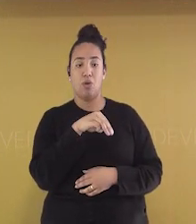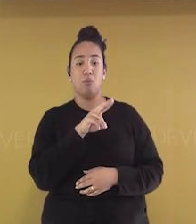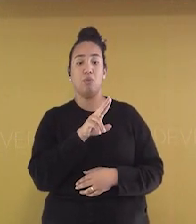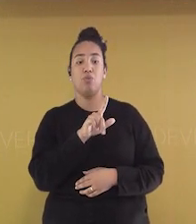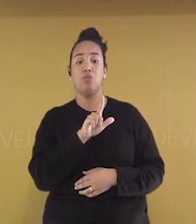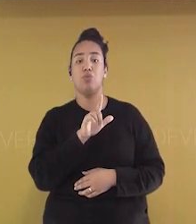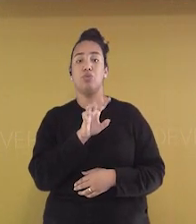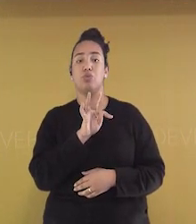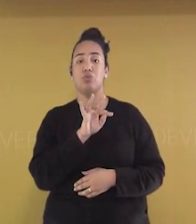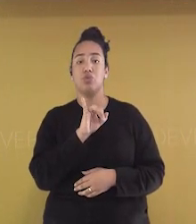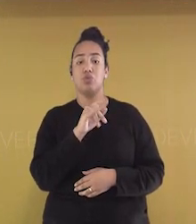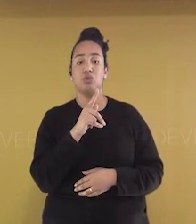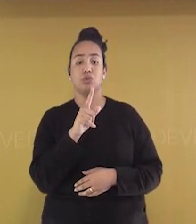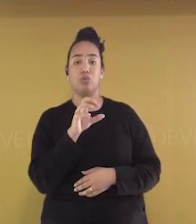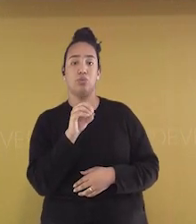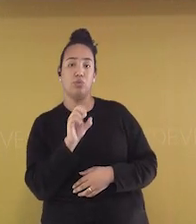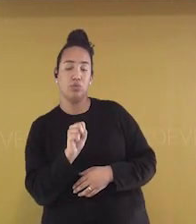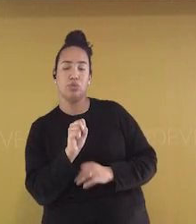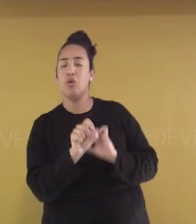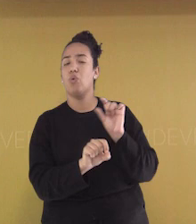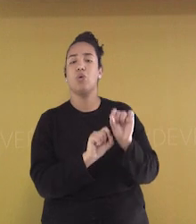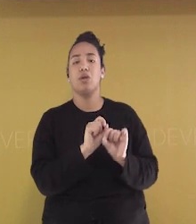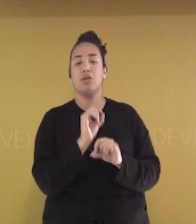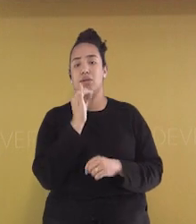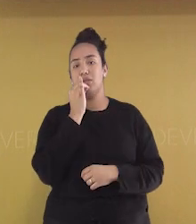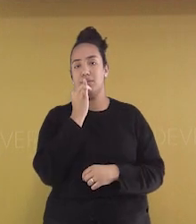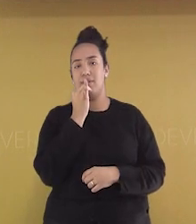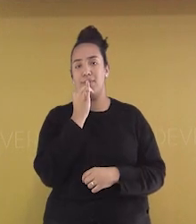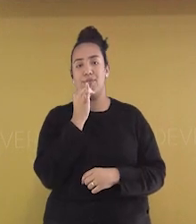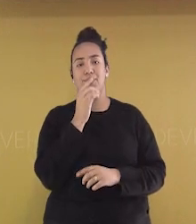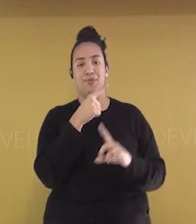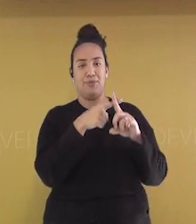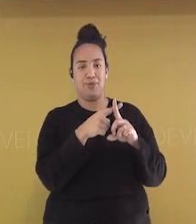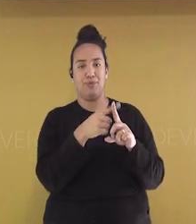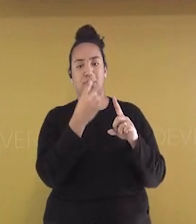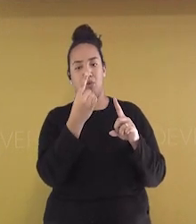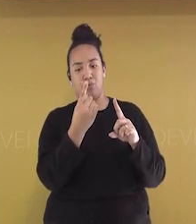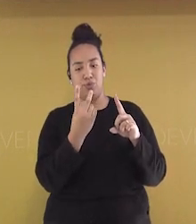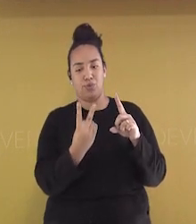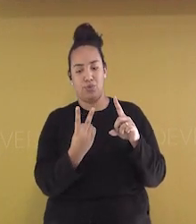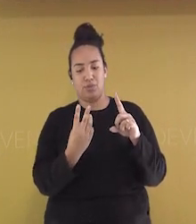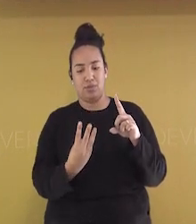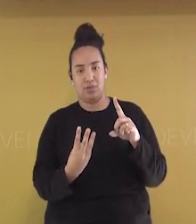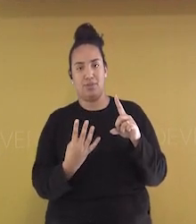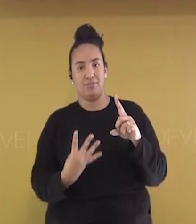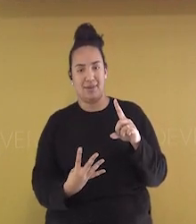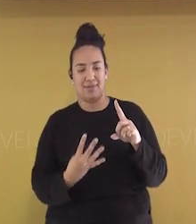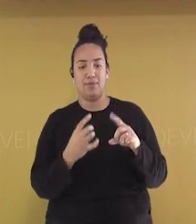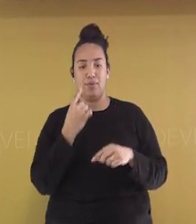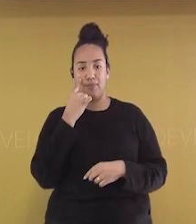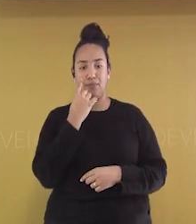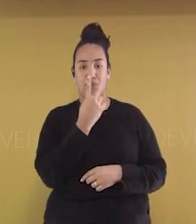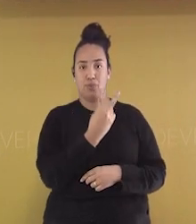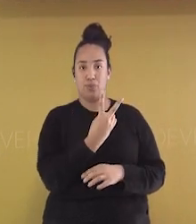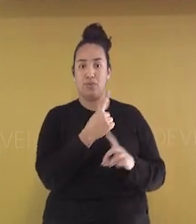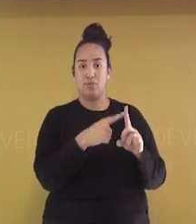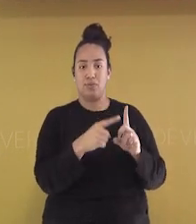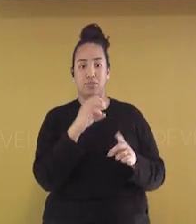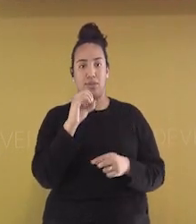o resultado da multiplicação de 2 pela sequência de números. 2 vezes